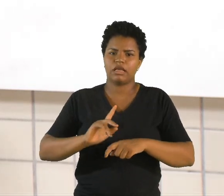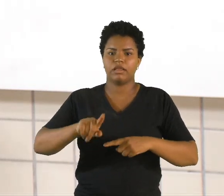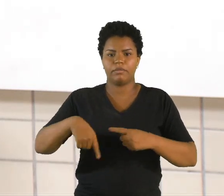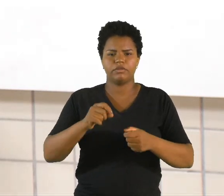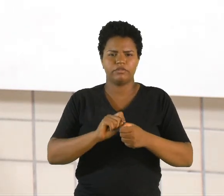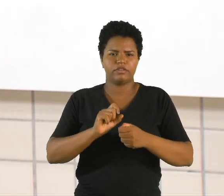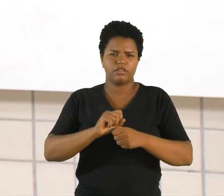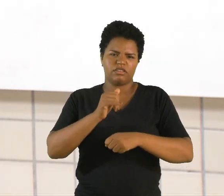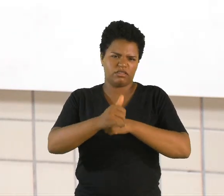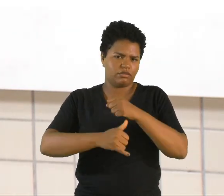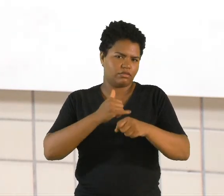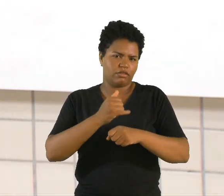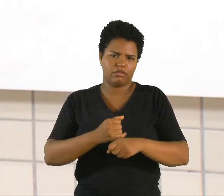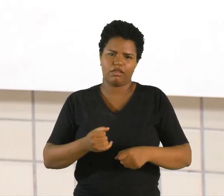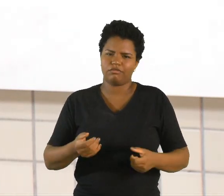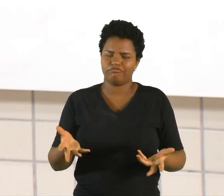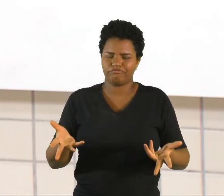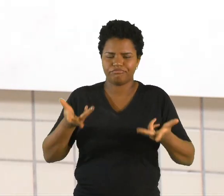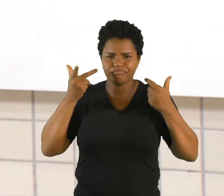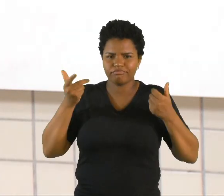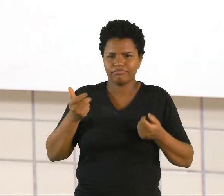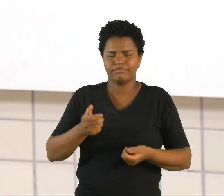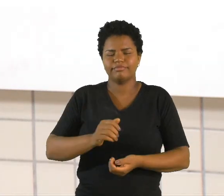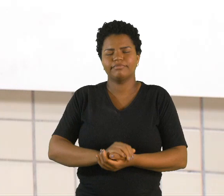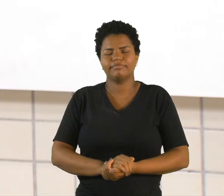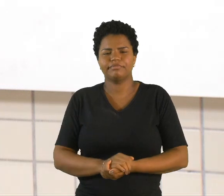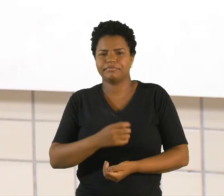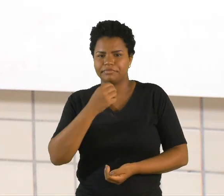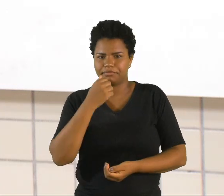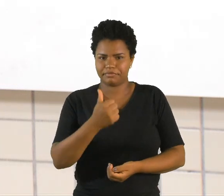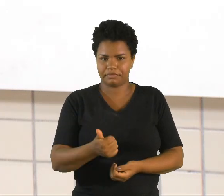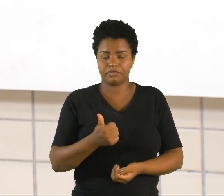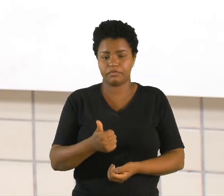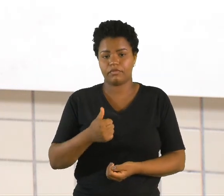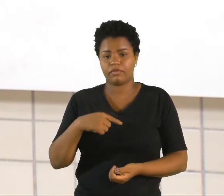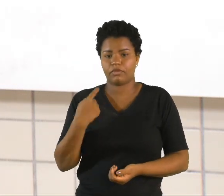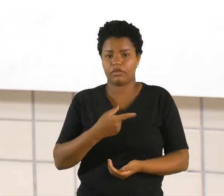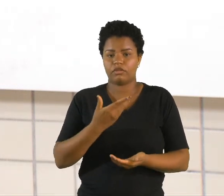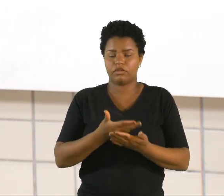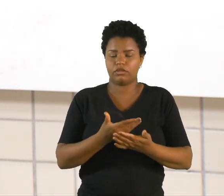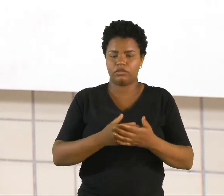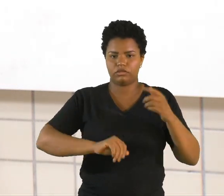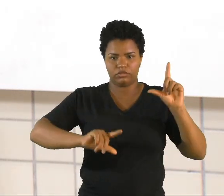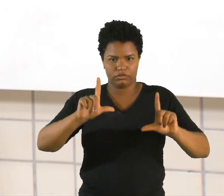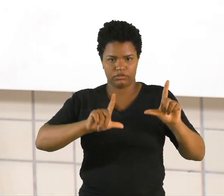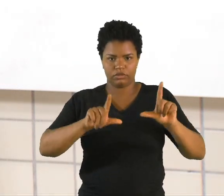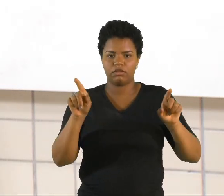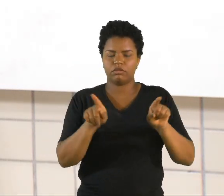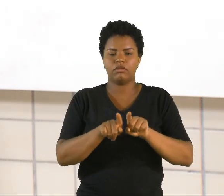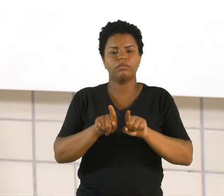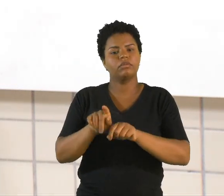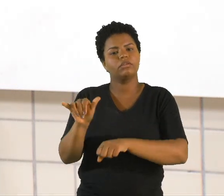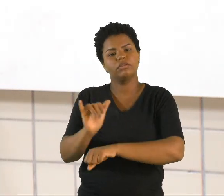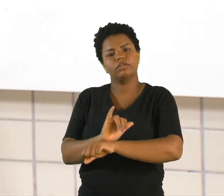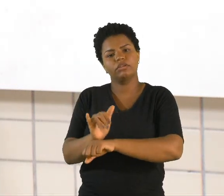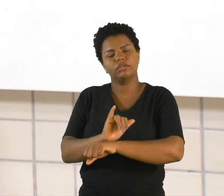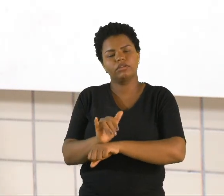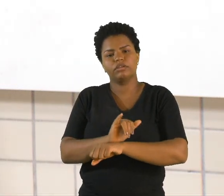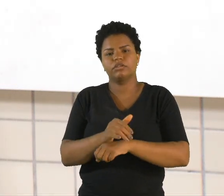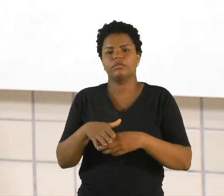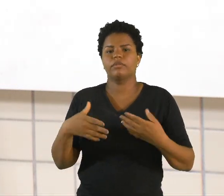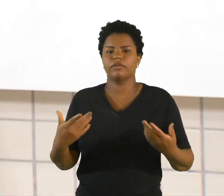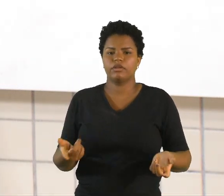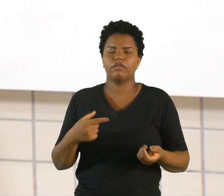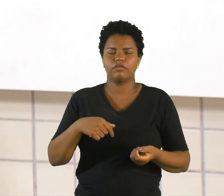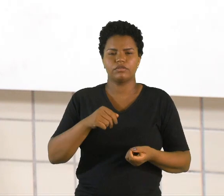tá? Craque, tá bom, pessoal? As nossas aulas, além de passar na TV, ela também passa no YouTube. Então, quando você